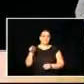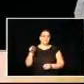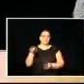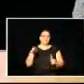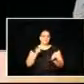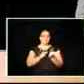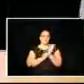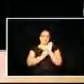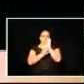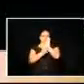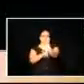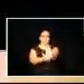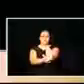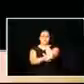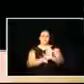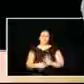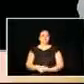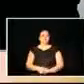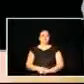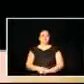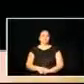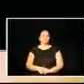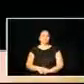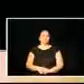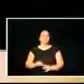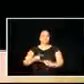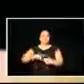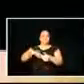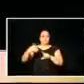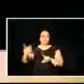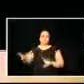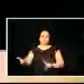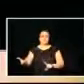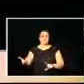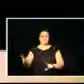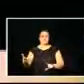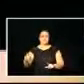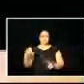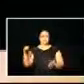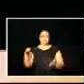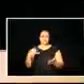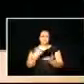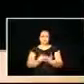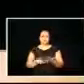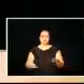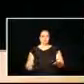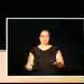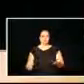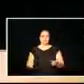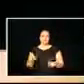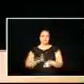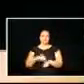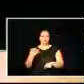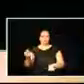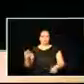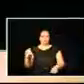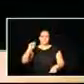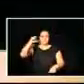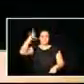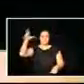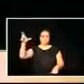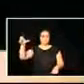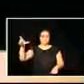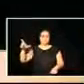o repasse da inflação, mas o aumento da arrecadação. Tá? Esse foi a tese colocada